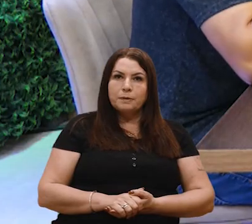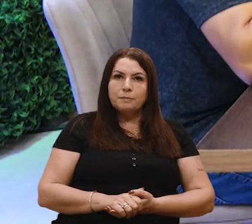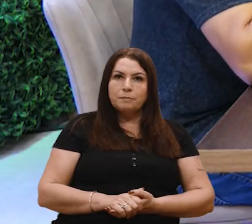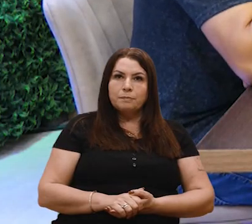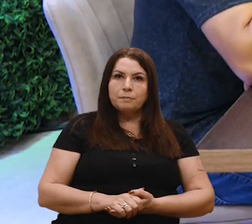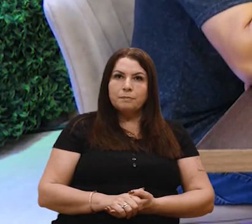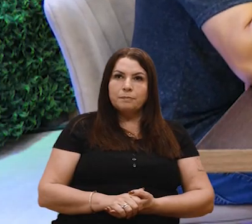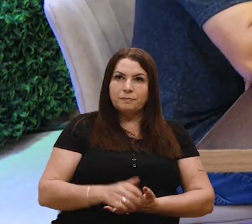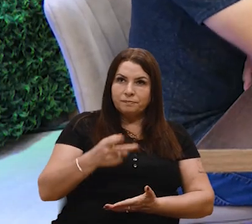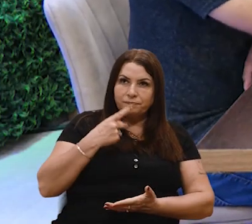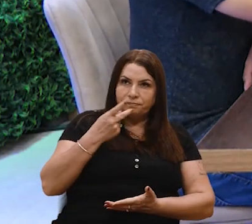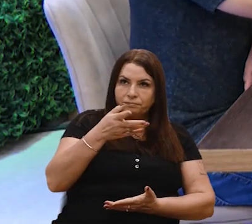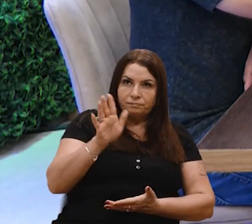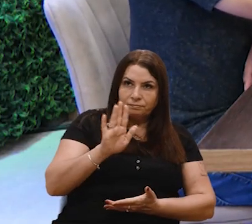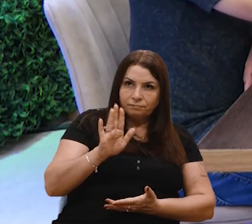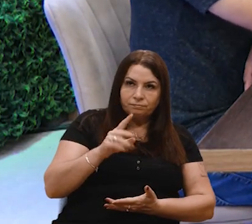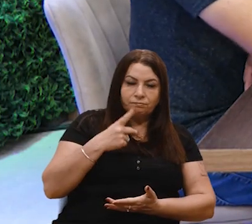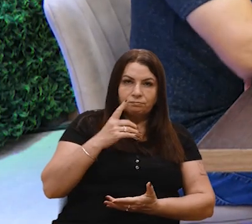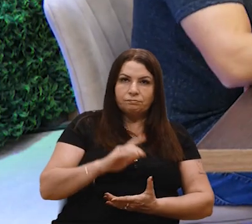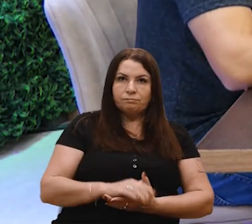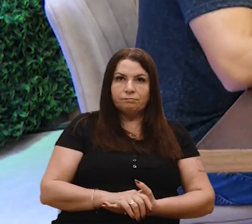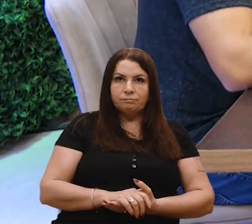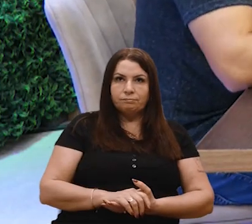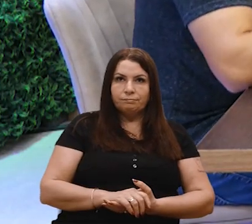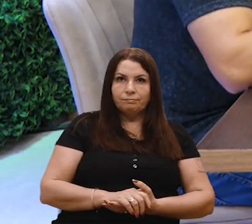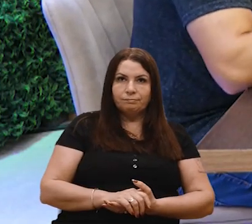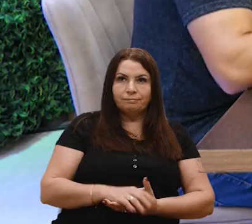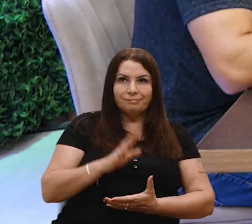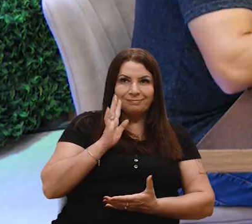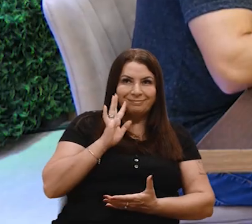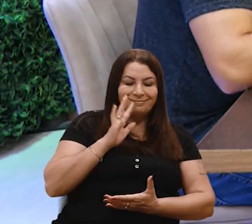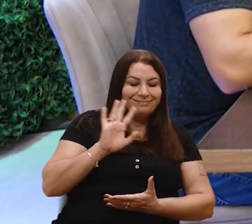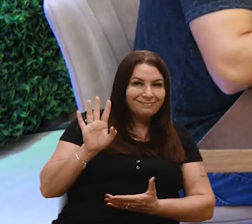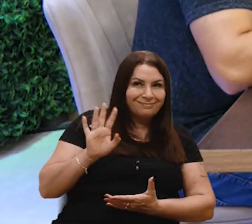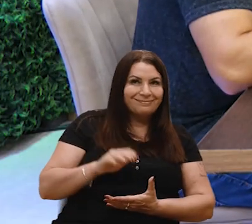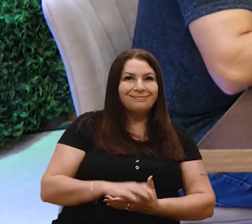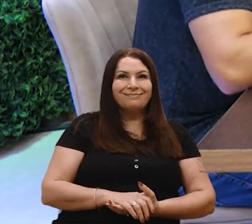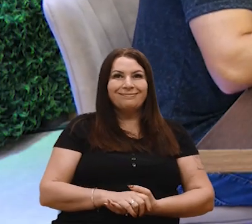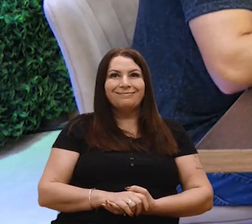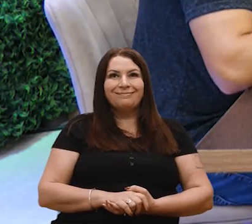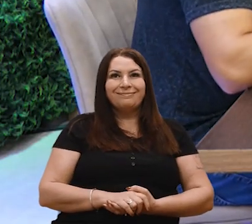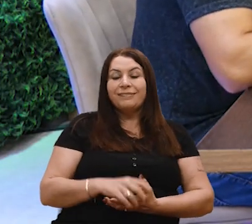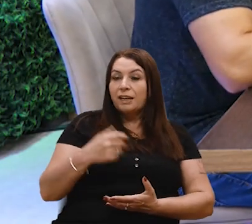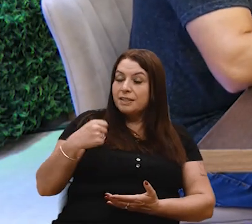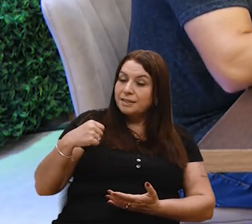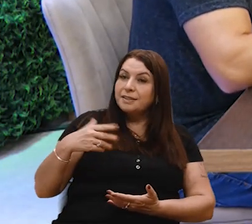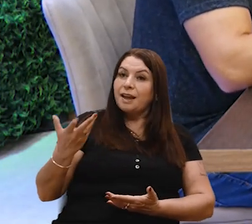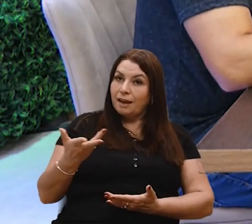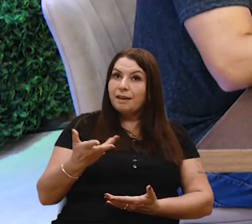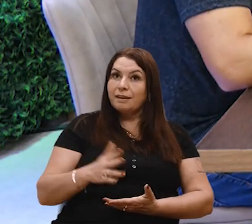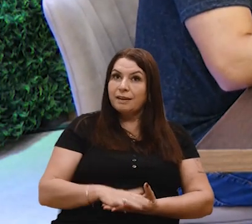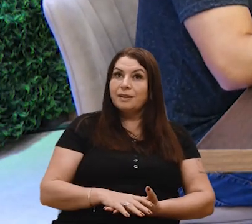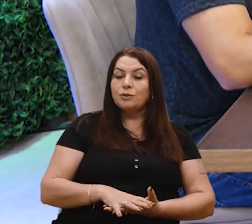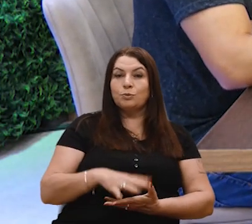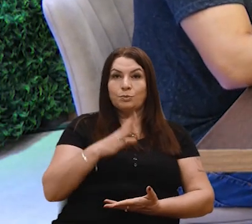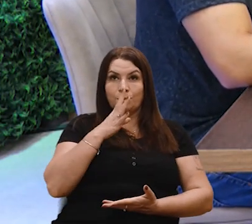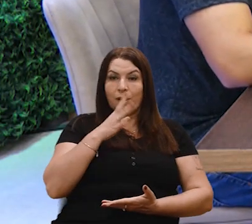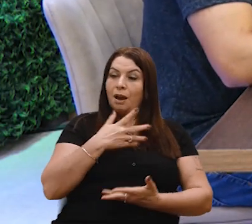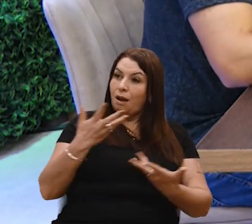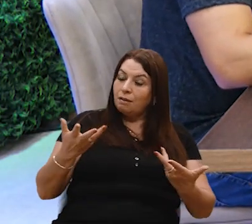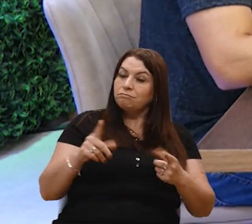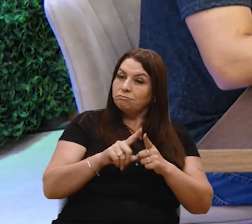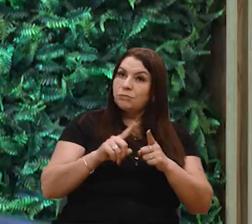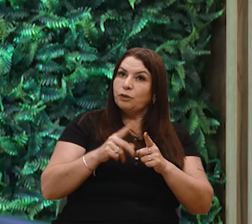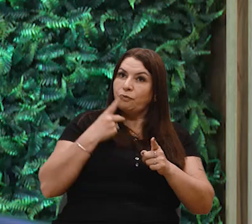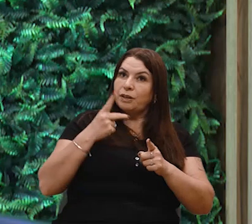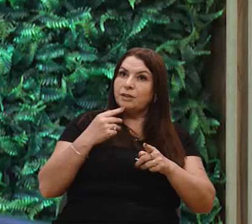E... Bacana. Na corrida, quer falar? Pode? Não, bacana, não só. E Marisol? Quer dizer que era bacana. Não, E é necessário, né, Ali? Poxa vida,